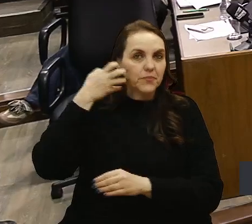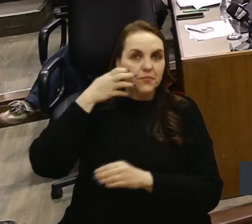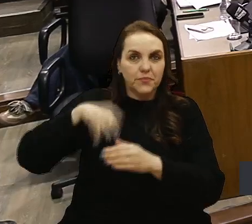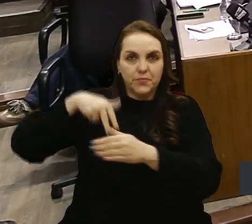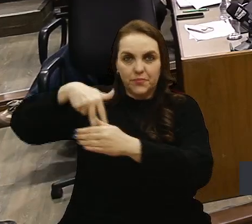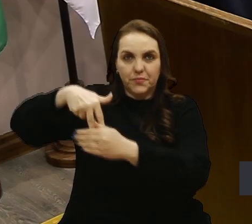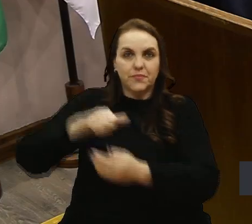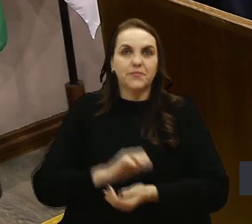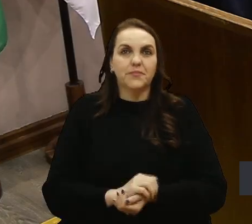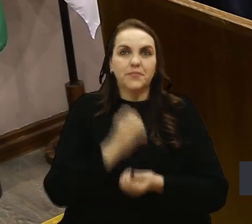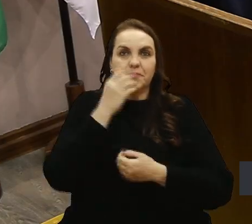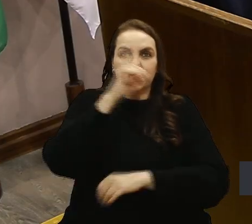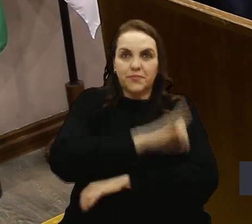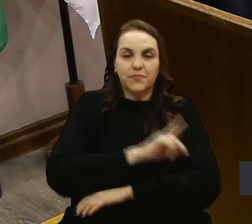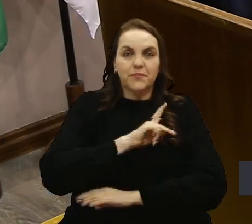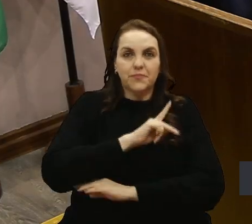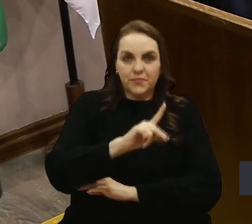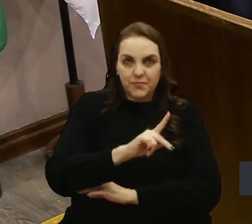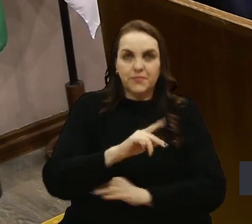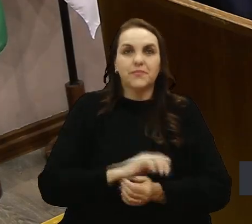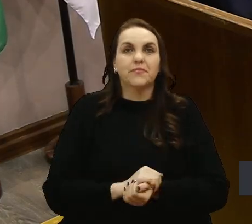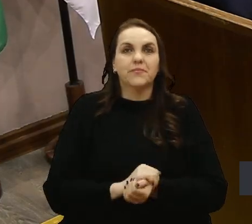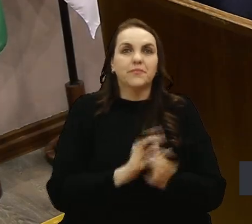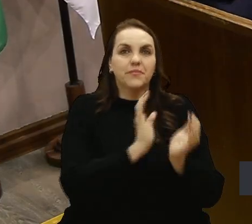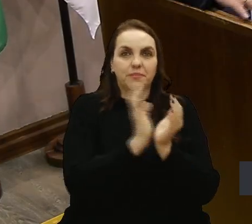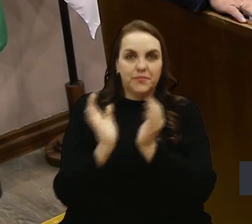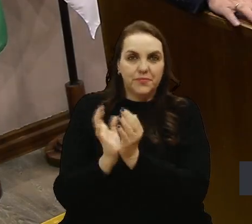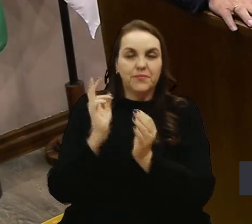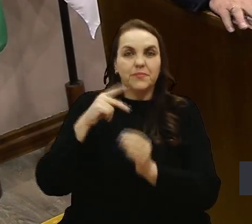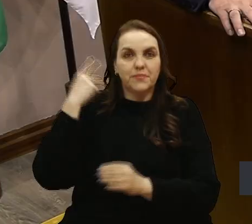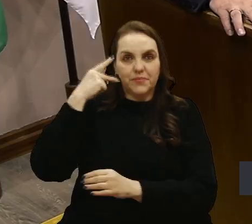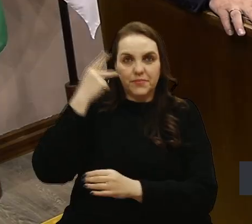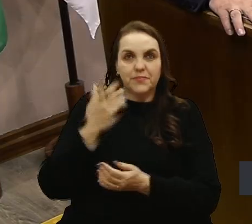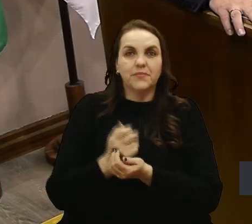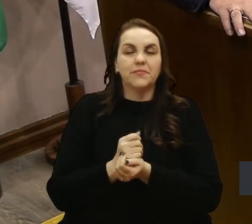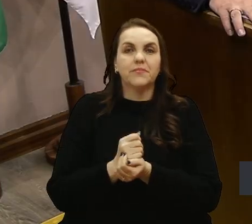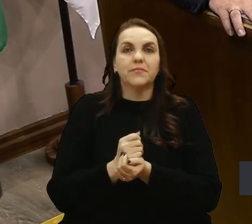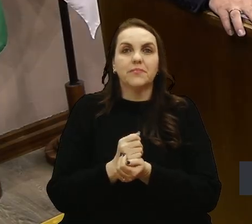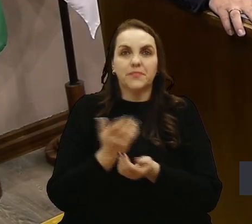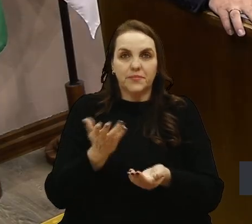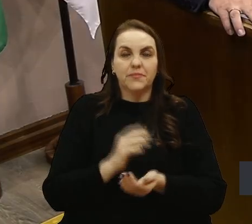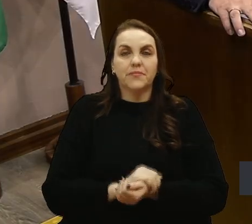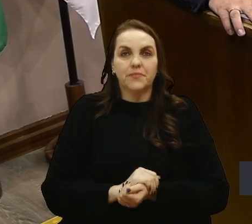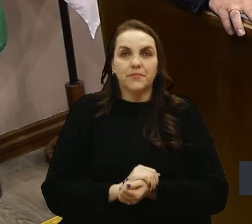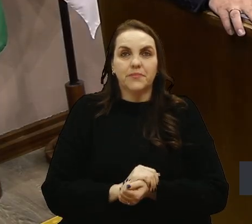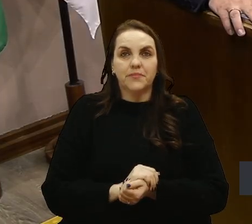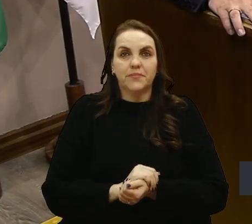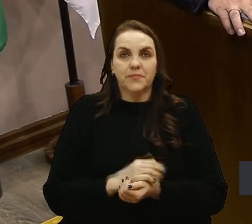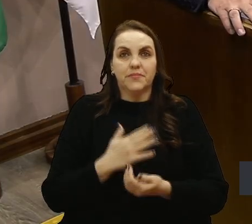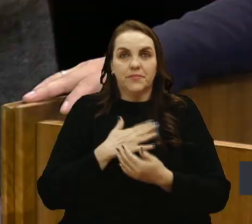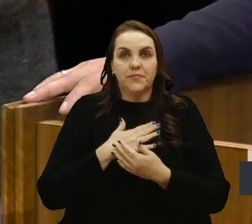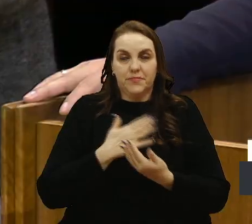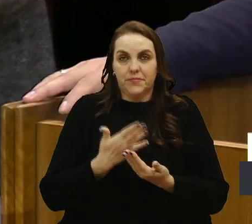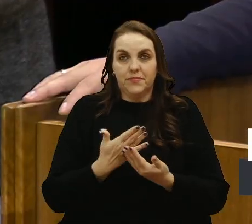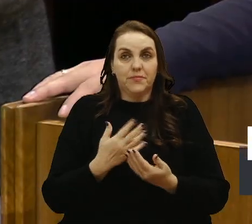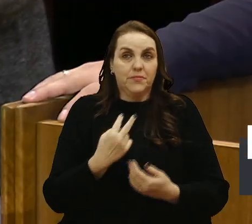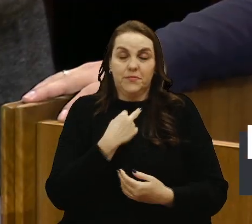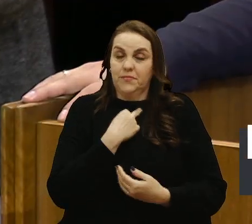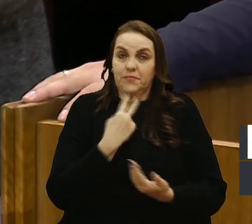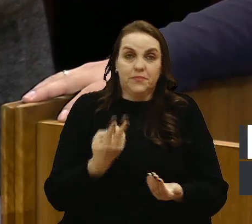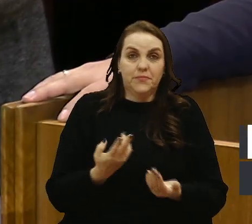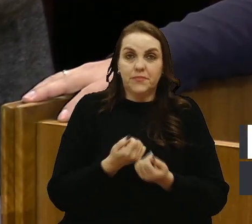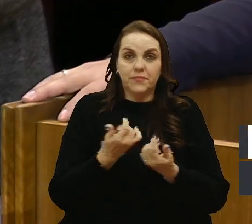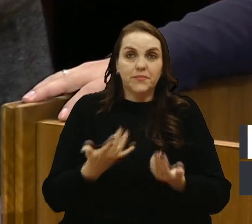Bom dia, presidente, nobres colegas vereadores, vereadoras. Eu não podia deixar